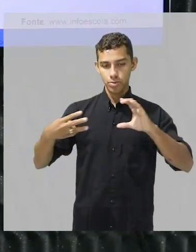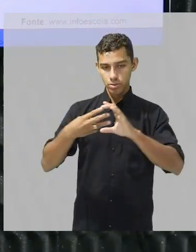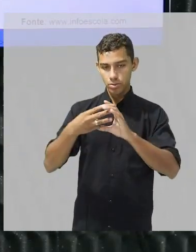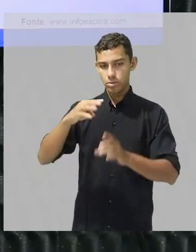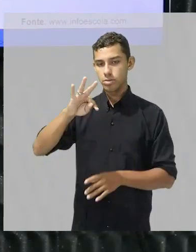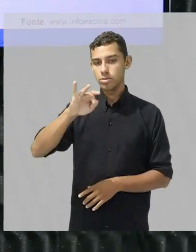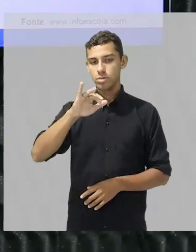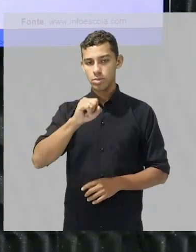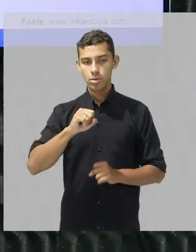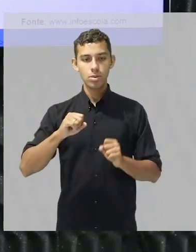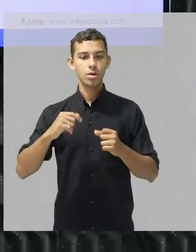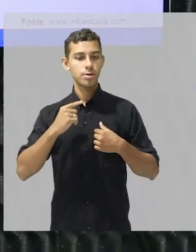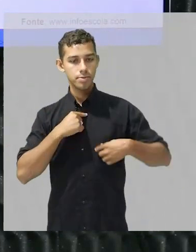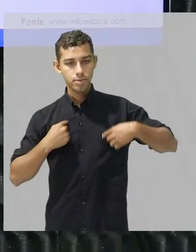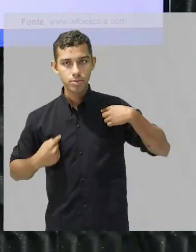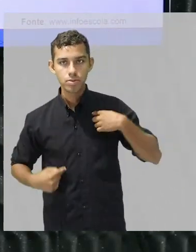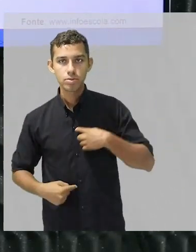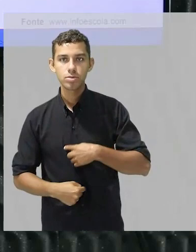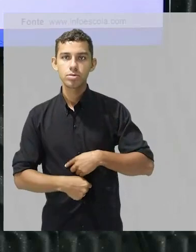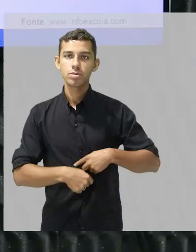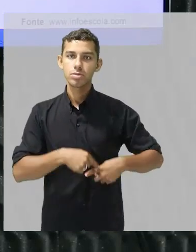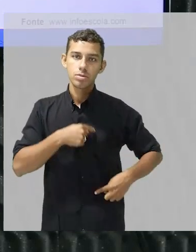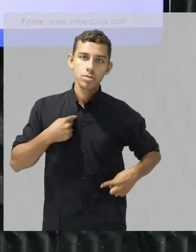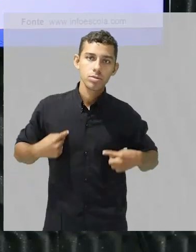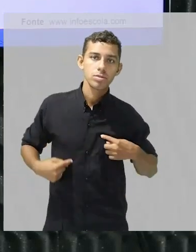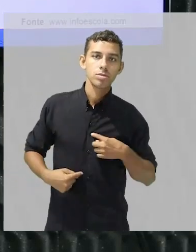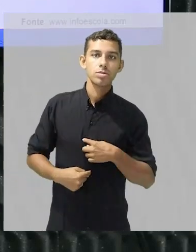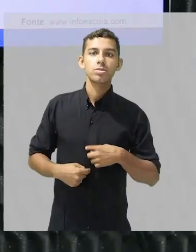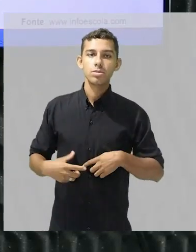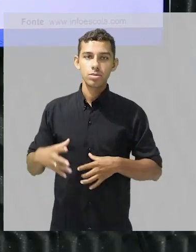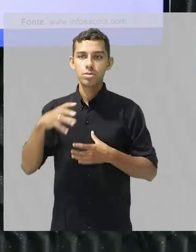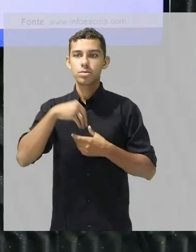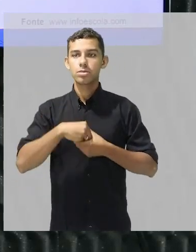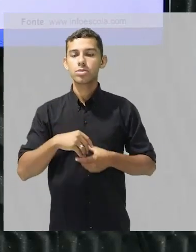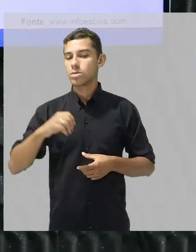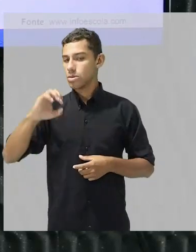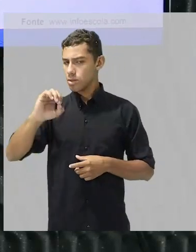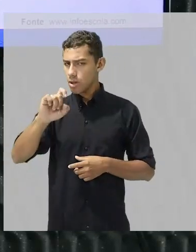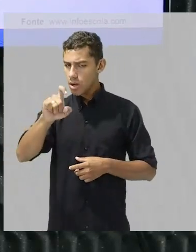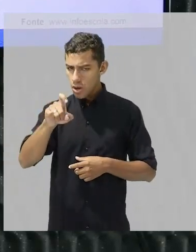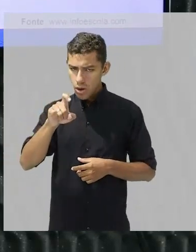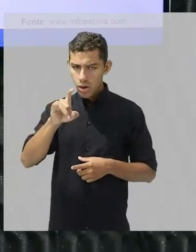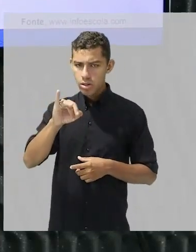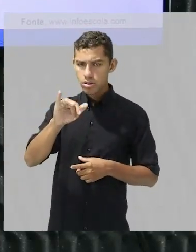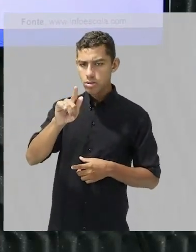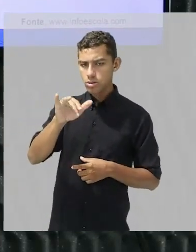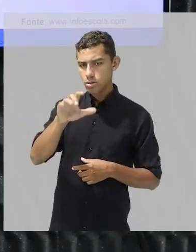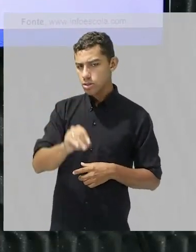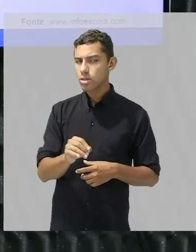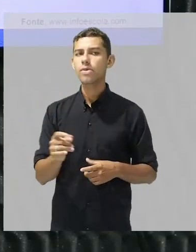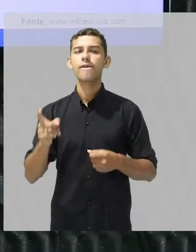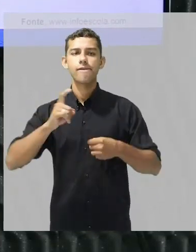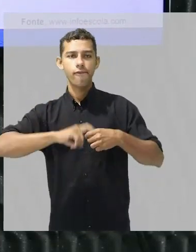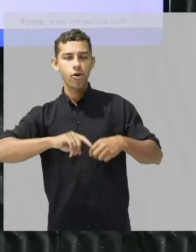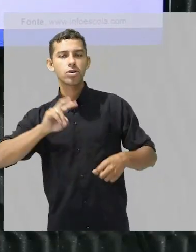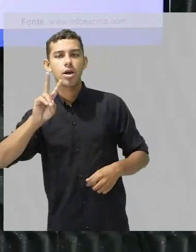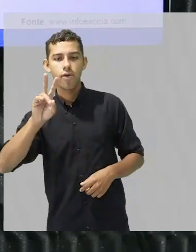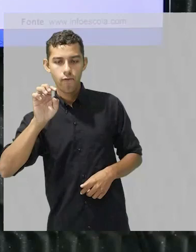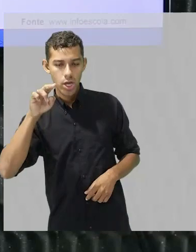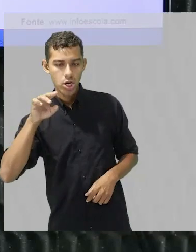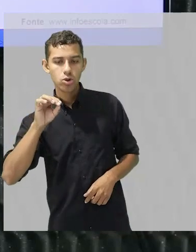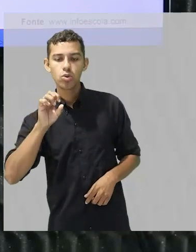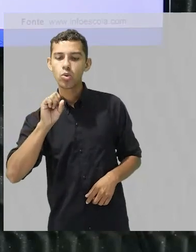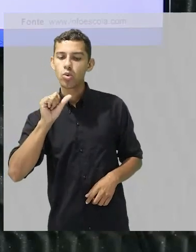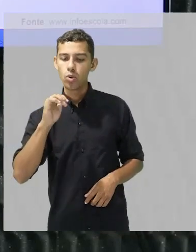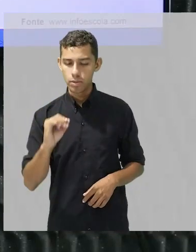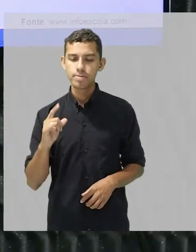Aqui vai ser a circulação sistêmica. Então o sangue ele vai arterial, rico em oxigênio, volta venoso, porque lá